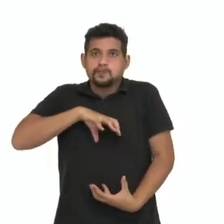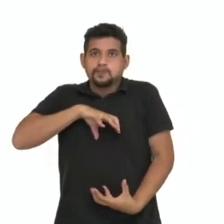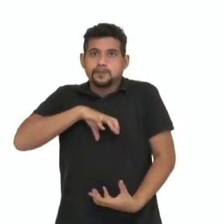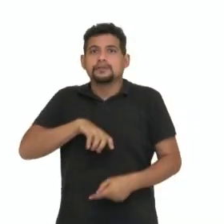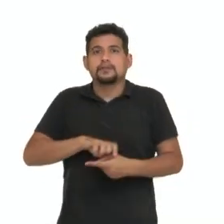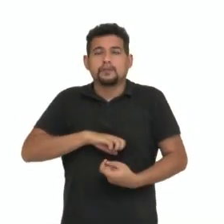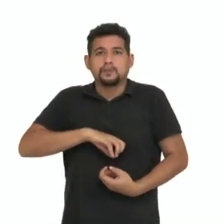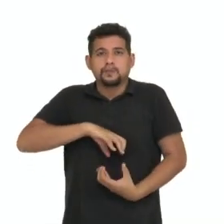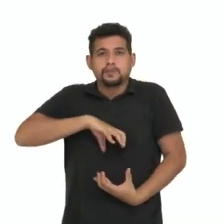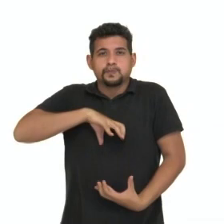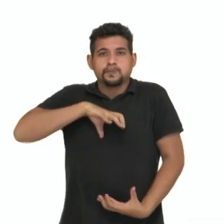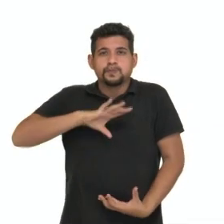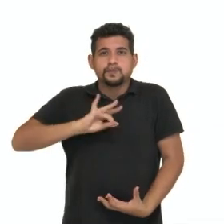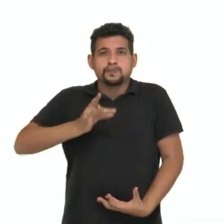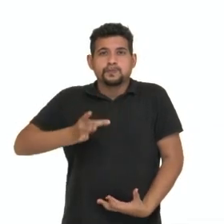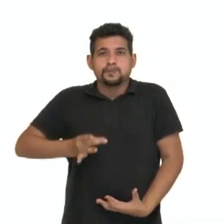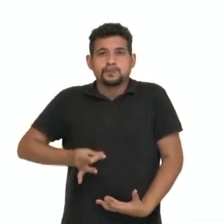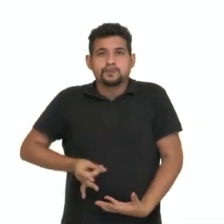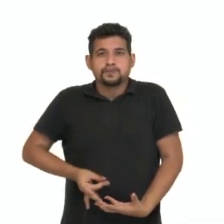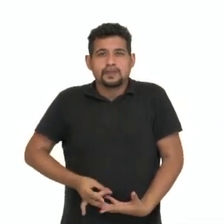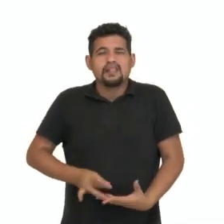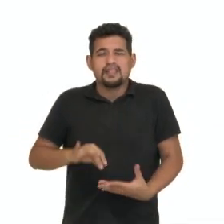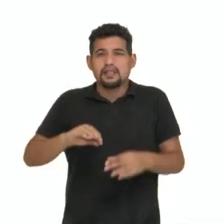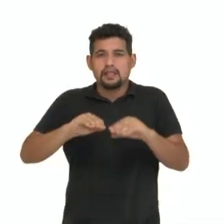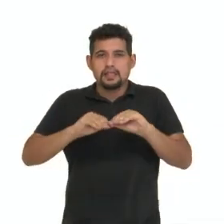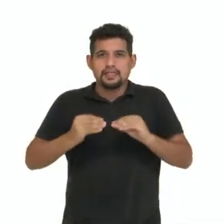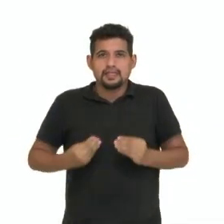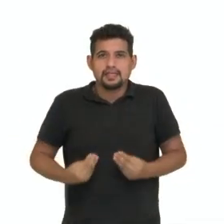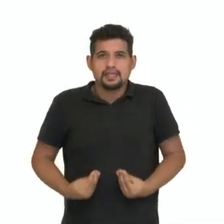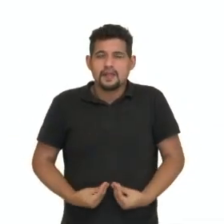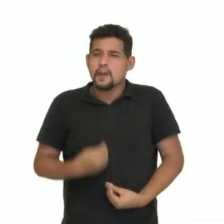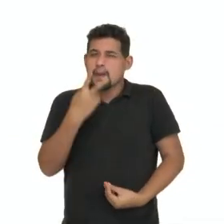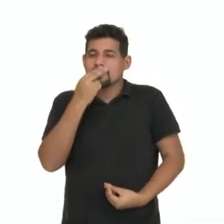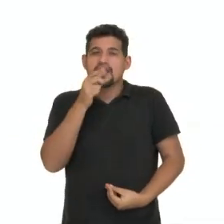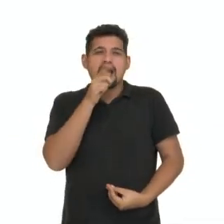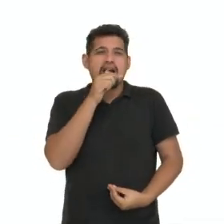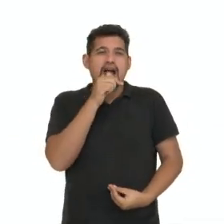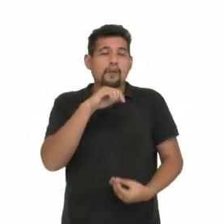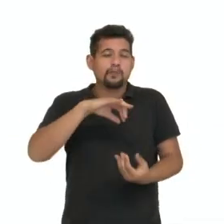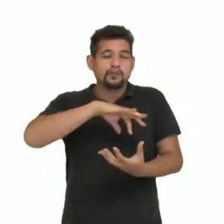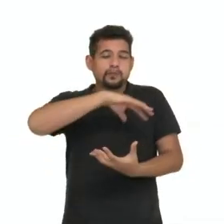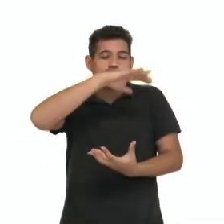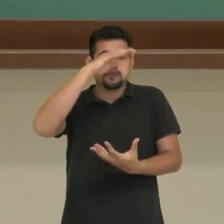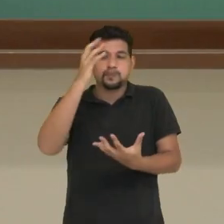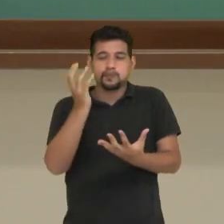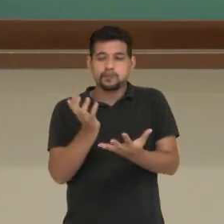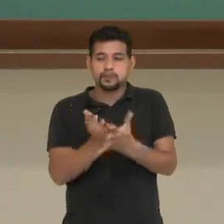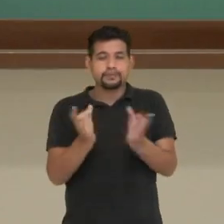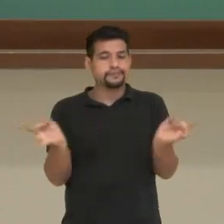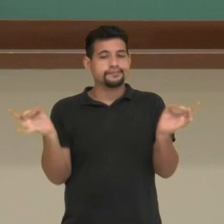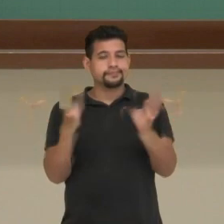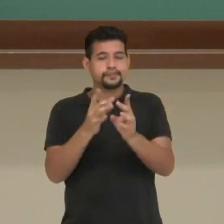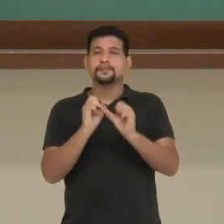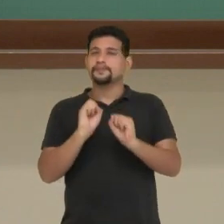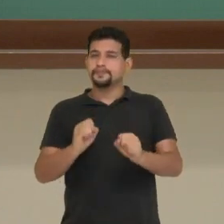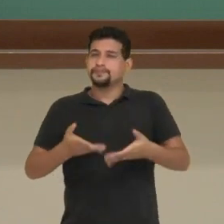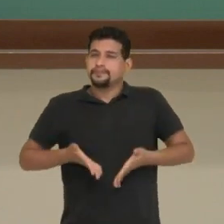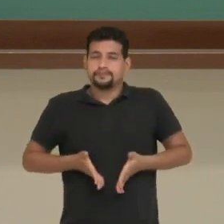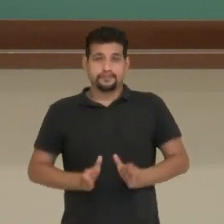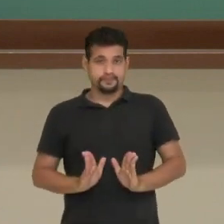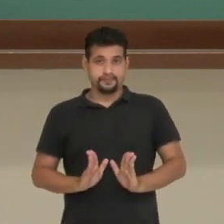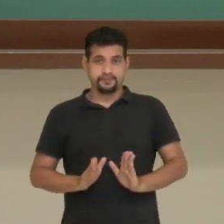vão se desenvolver dentro de uma placenta que vai simular o ambiente aquático, né, até estarem de fato prontos para